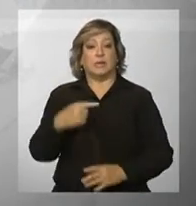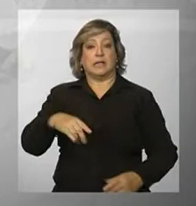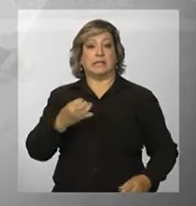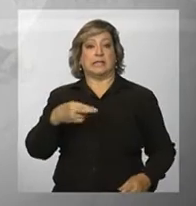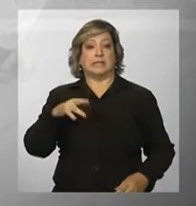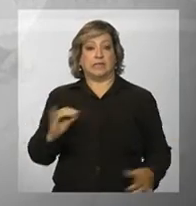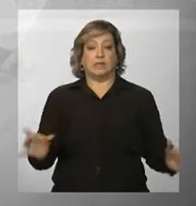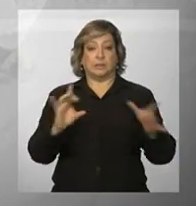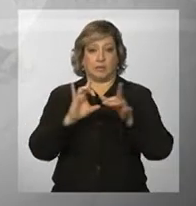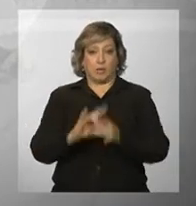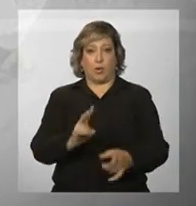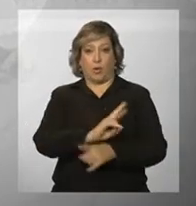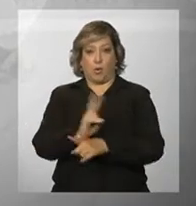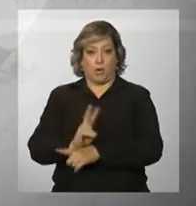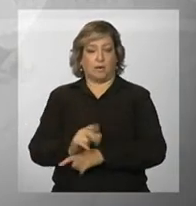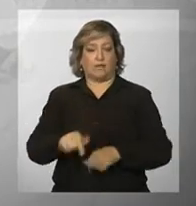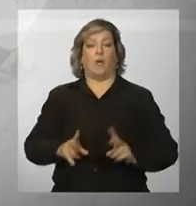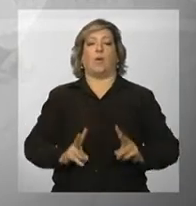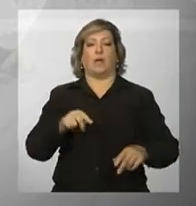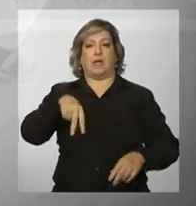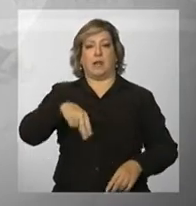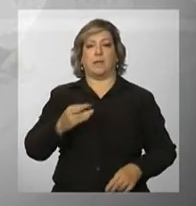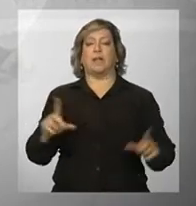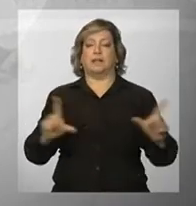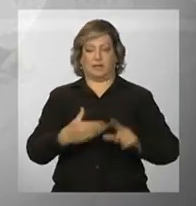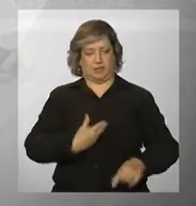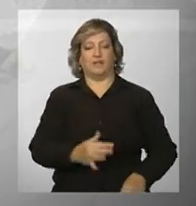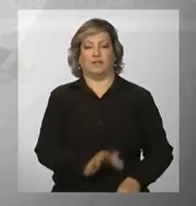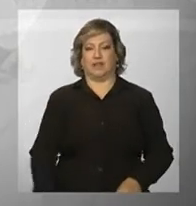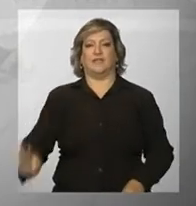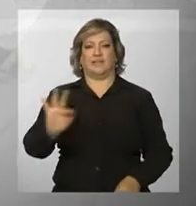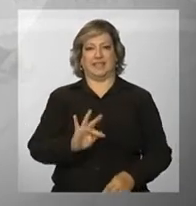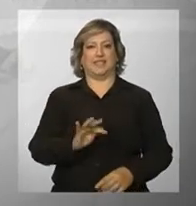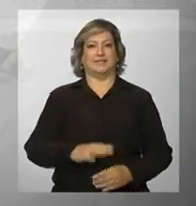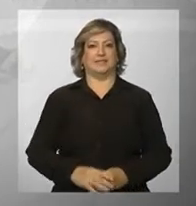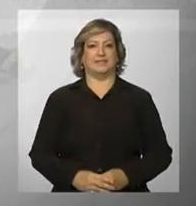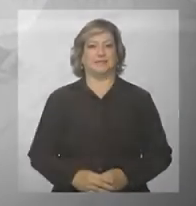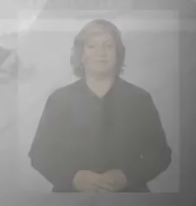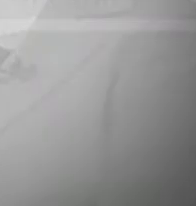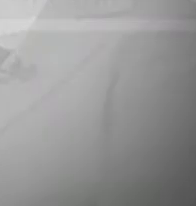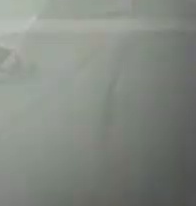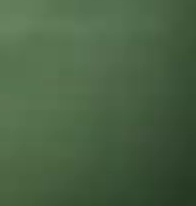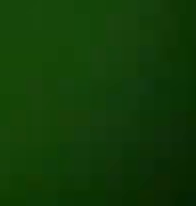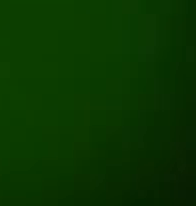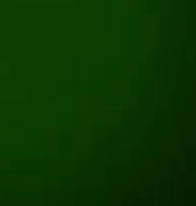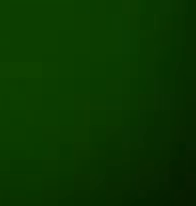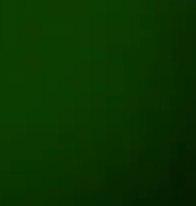de comando e controle móvel Continue com a gente NBR a TV do Governo Federal